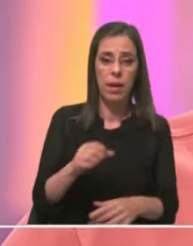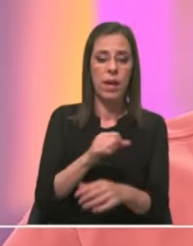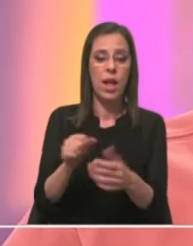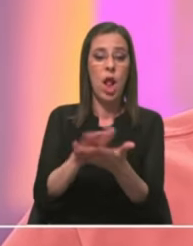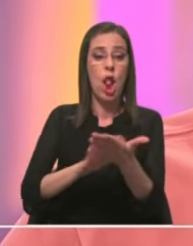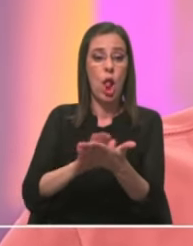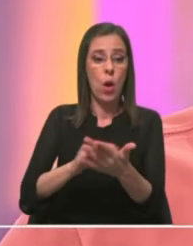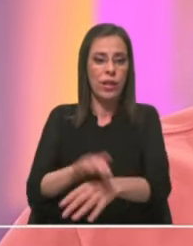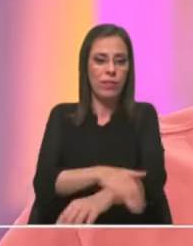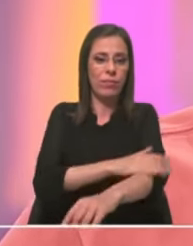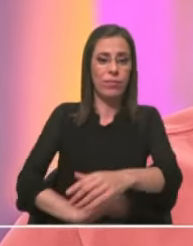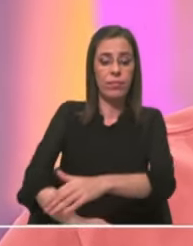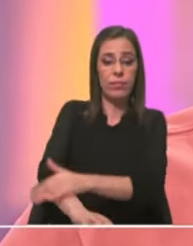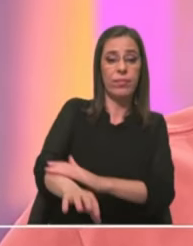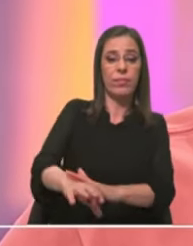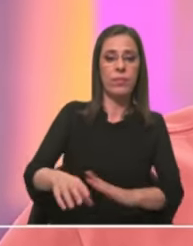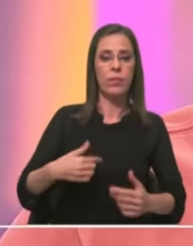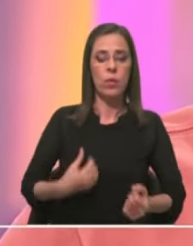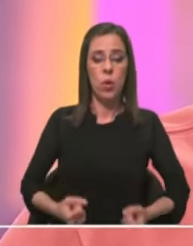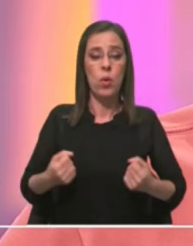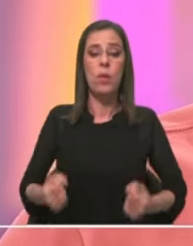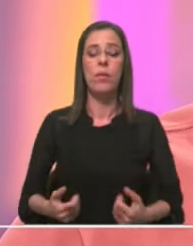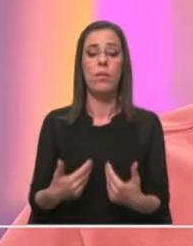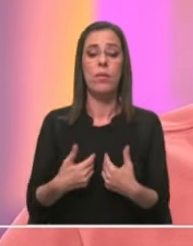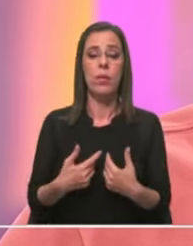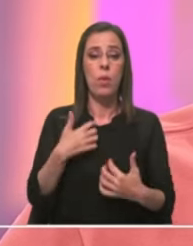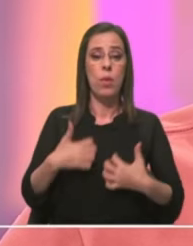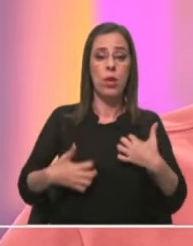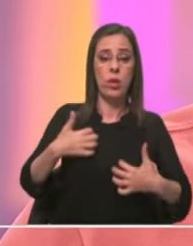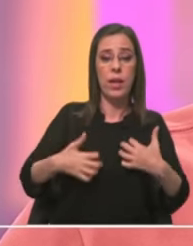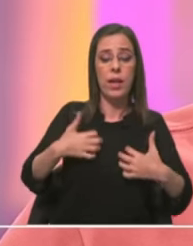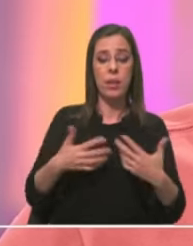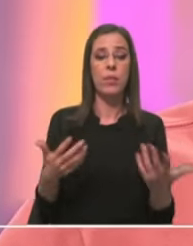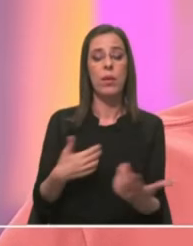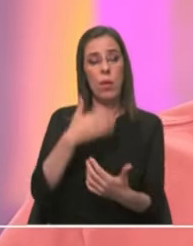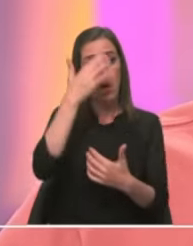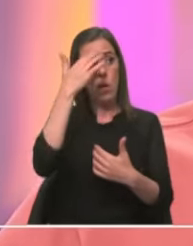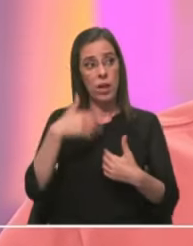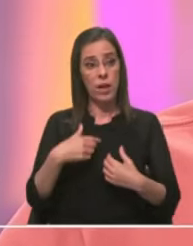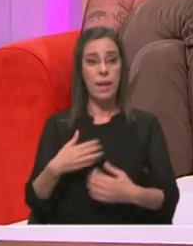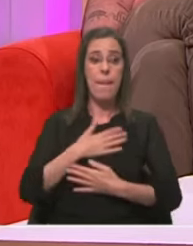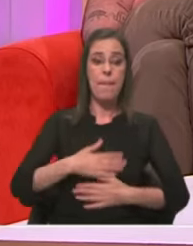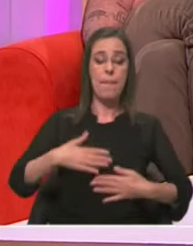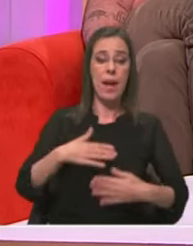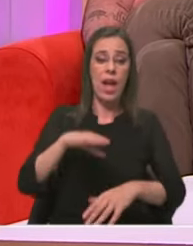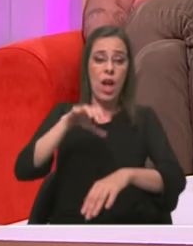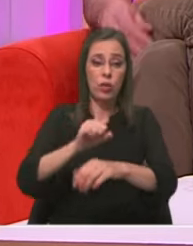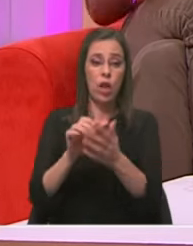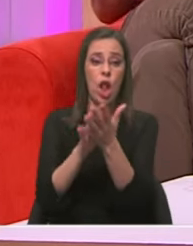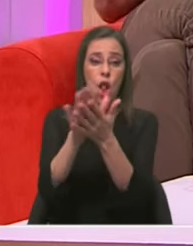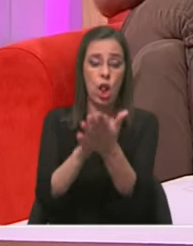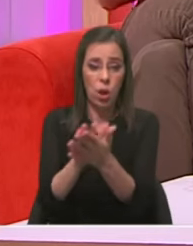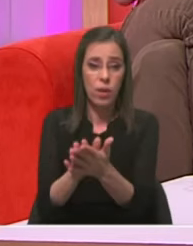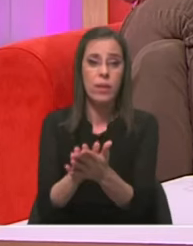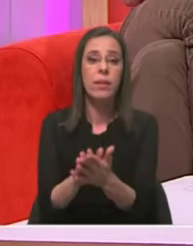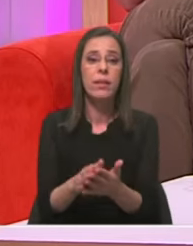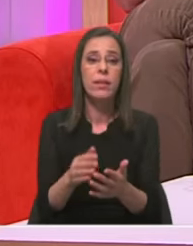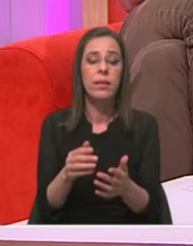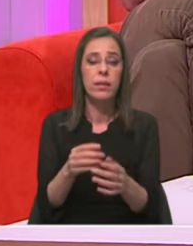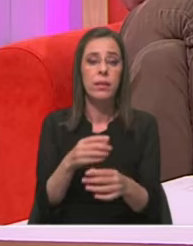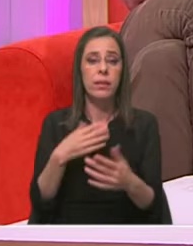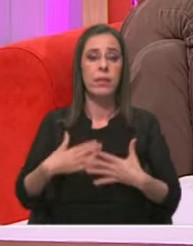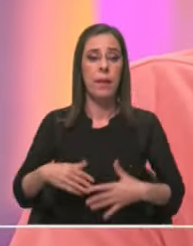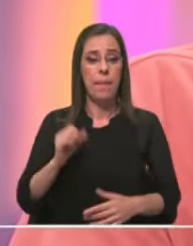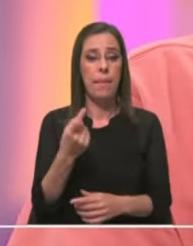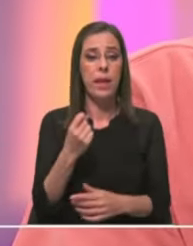a loiça porque não era capaz porque já o o meu desespero já era tal que eu achava que se tomasse banho com detergente para com detergente despachava